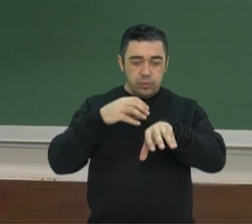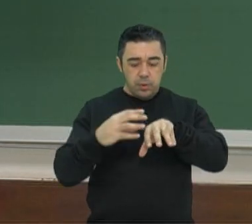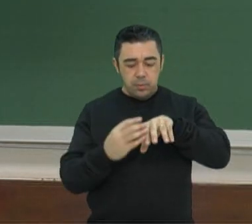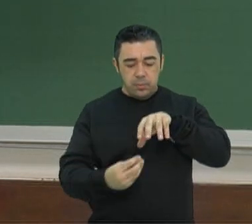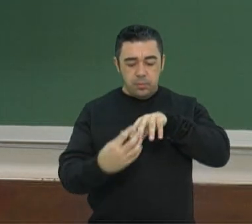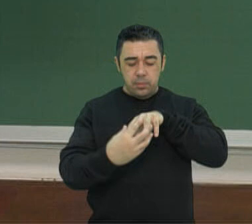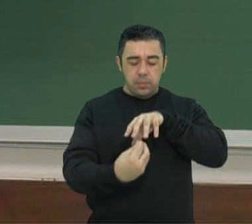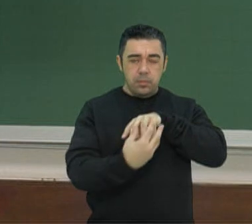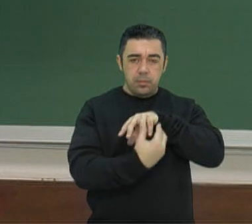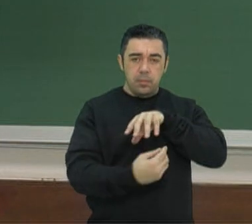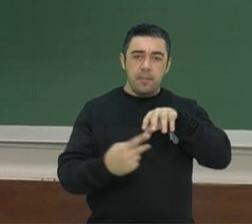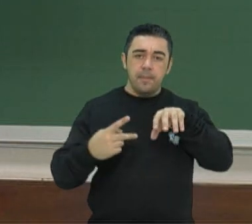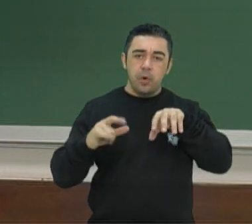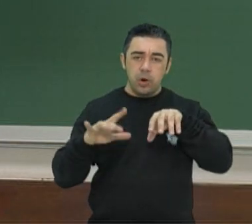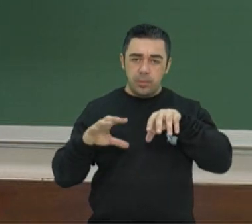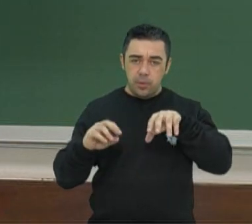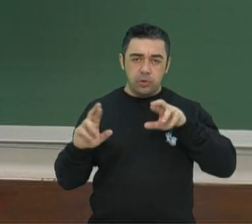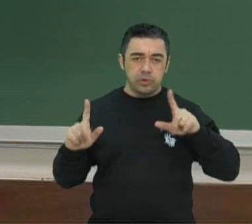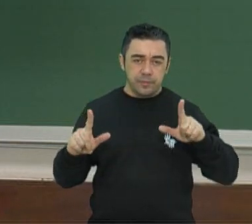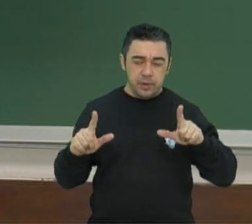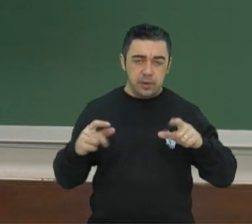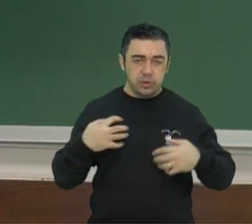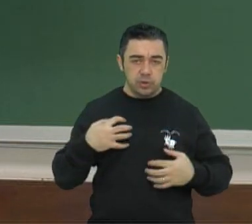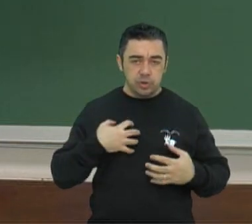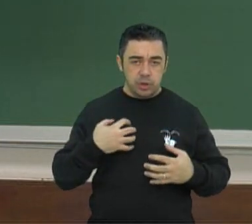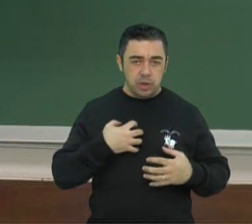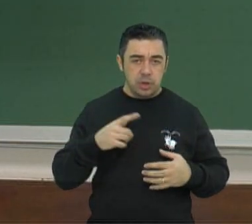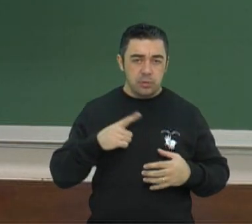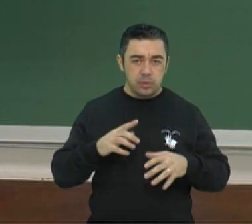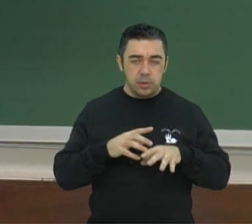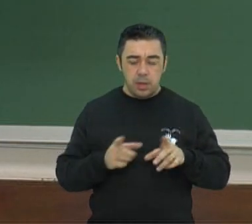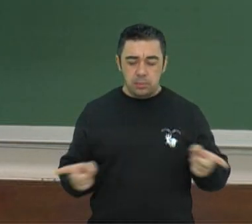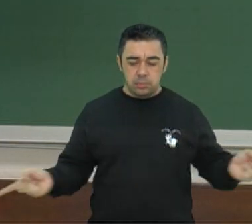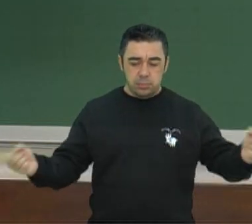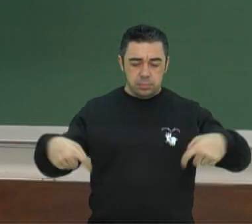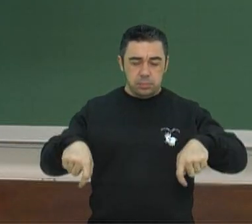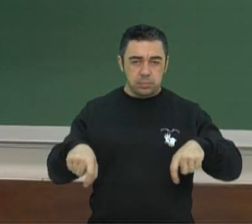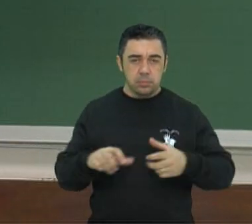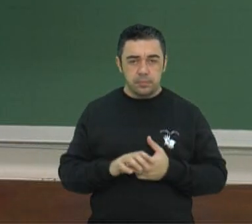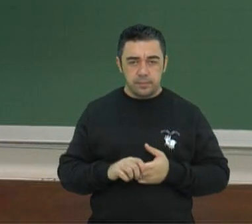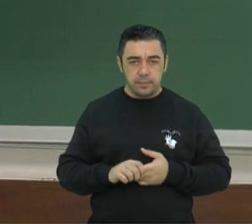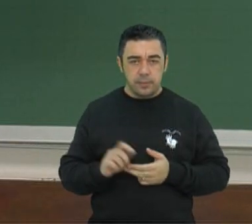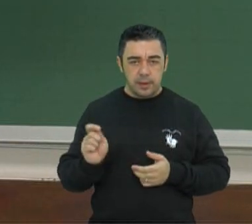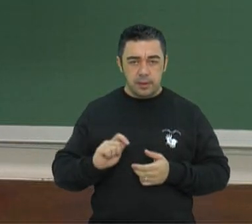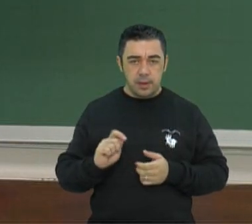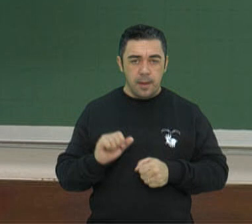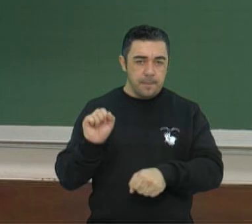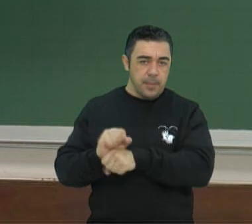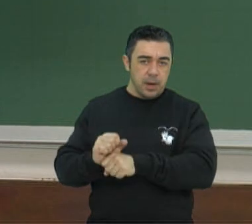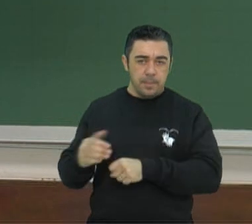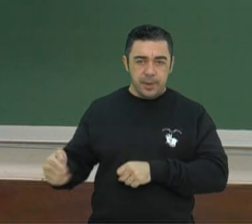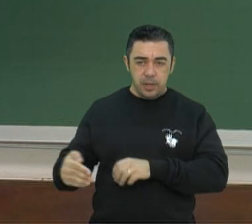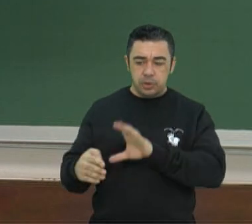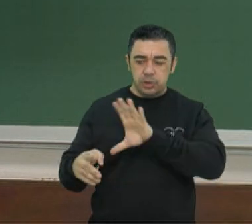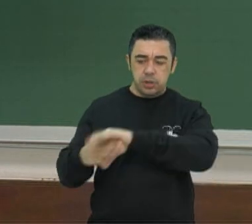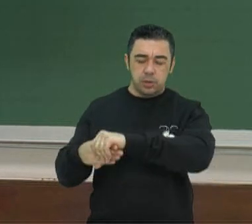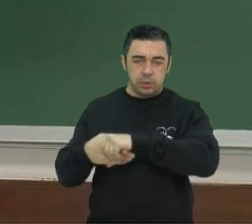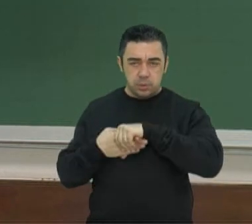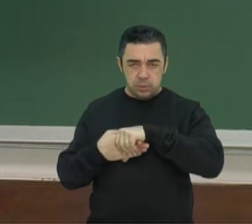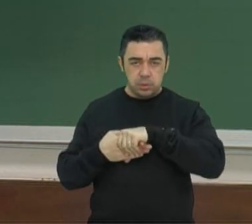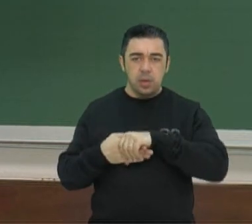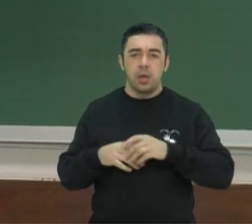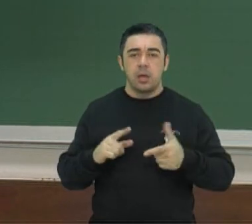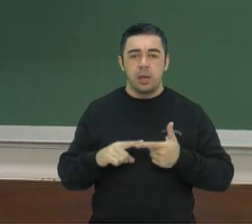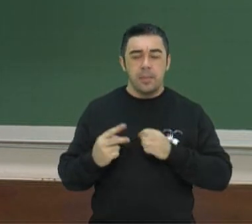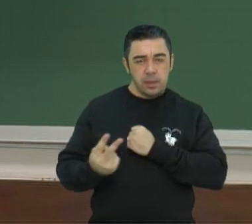pólipos, com formato de corpo um pouco diferente, que tem ali os tentáculos, para paralisar as presas, para defesa também,